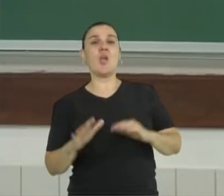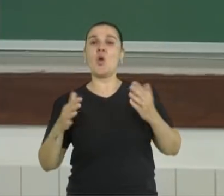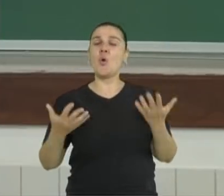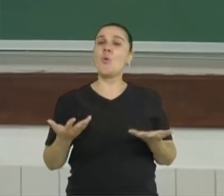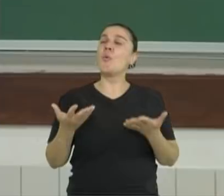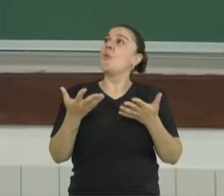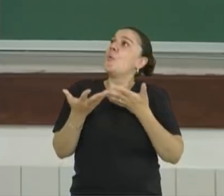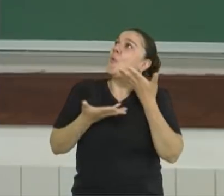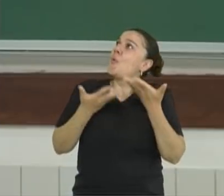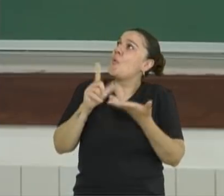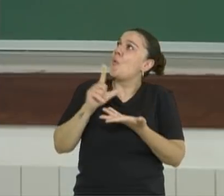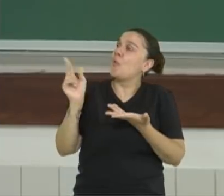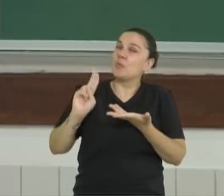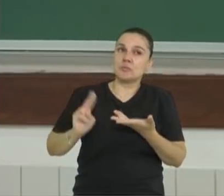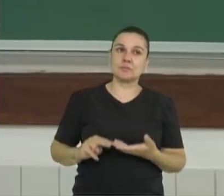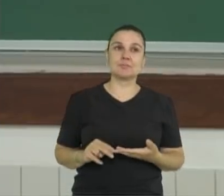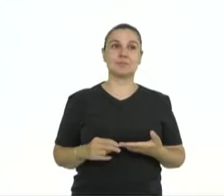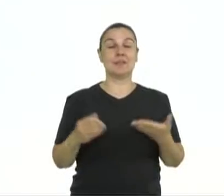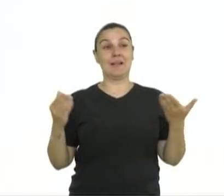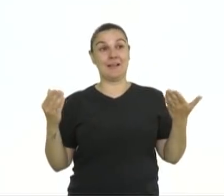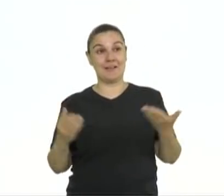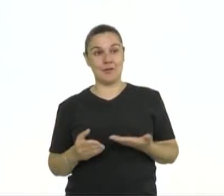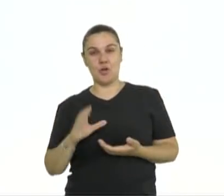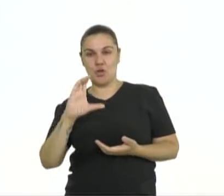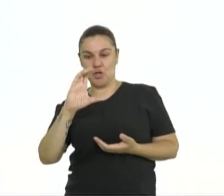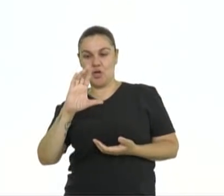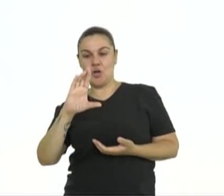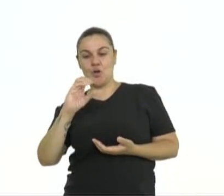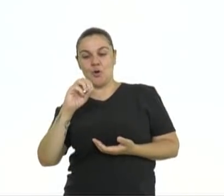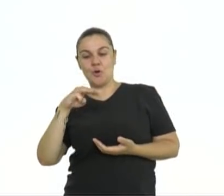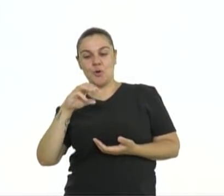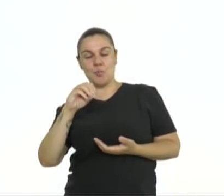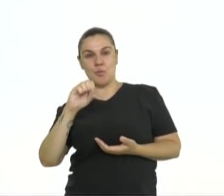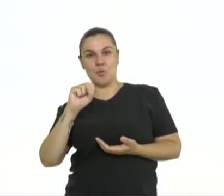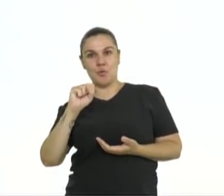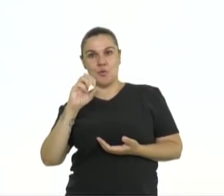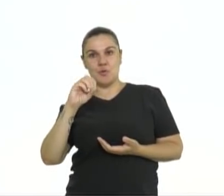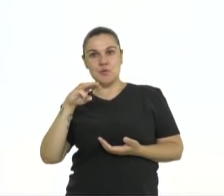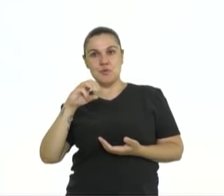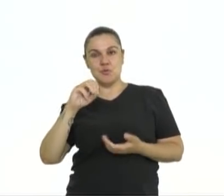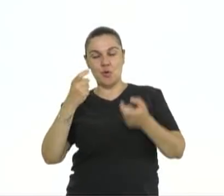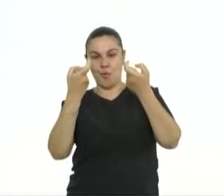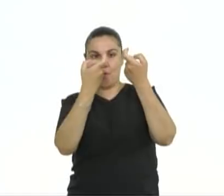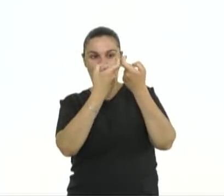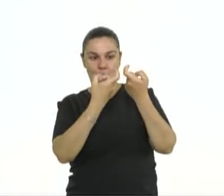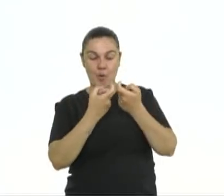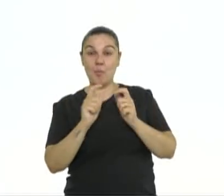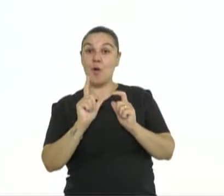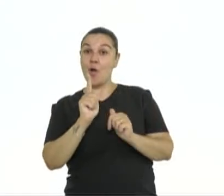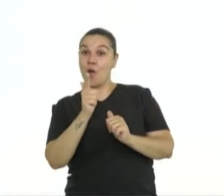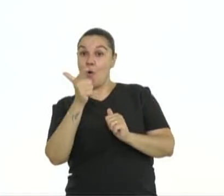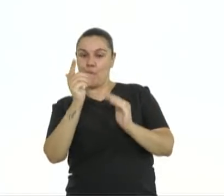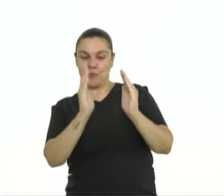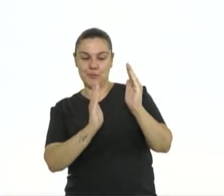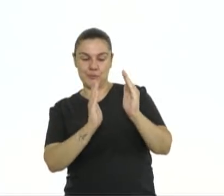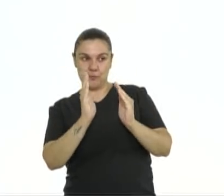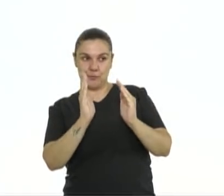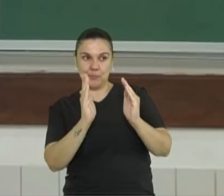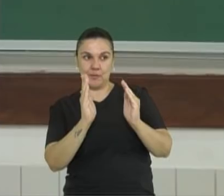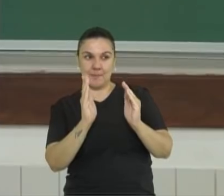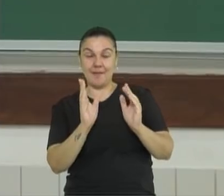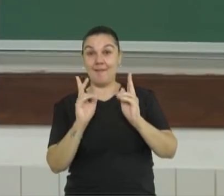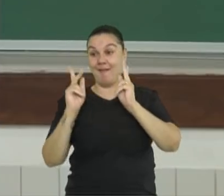outros nomes? Então eu trago para vocês cromossomos. É um outro momento que a célula está.